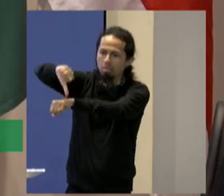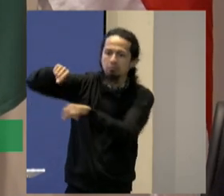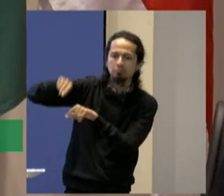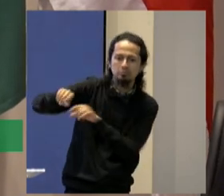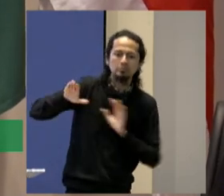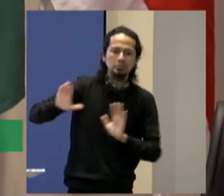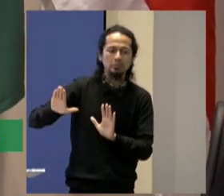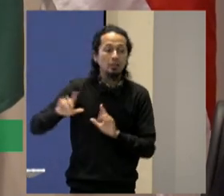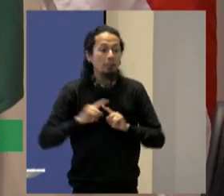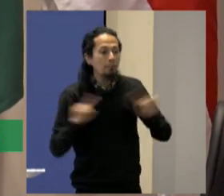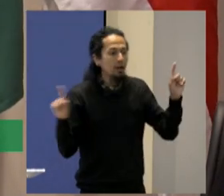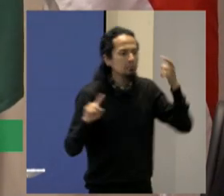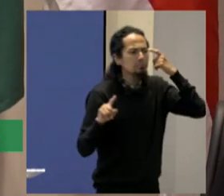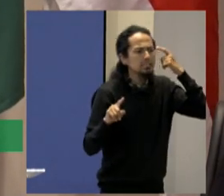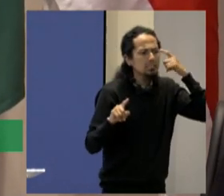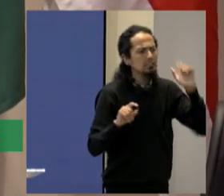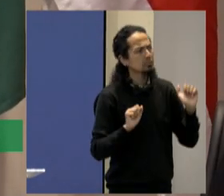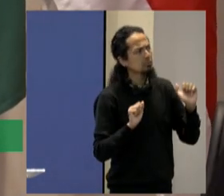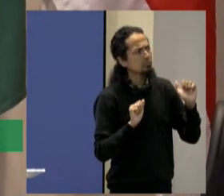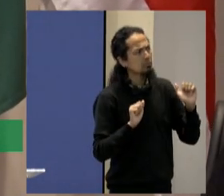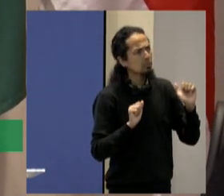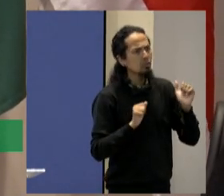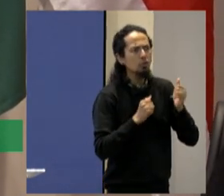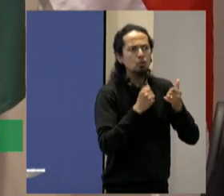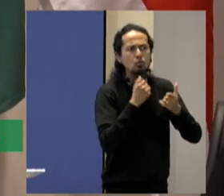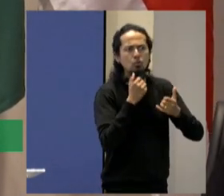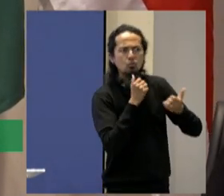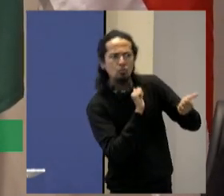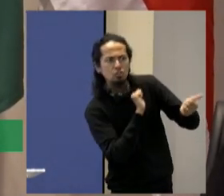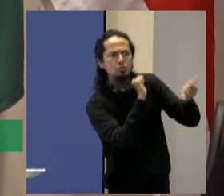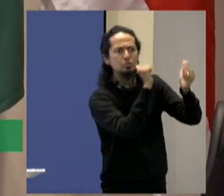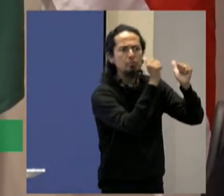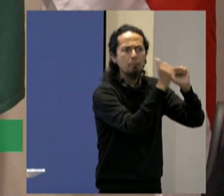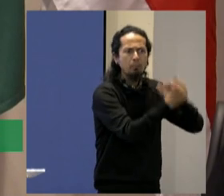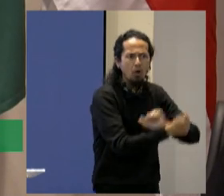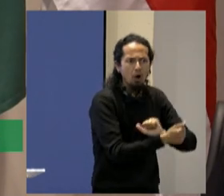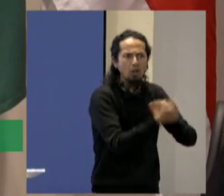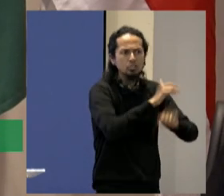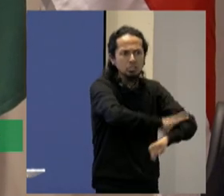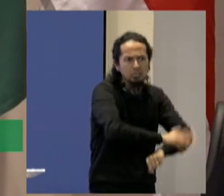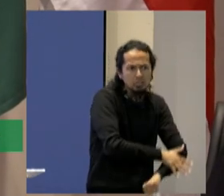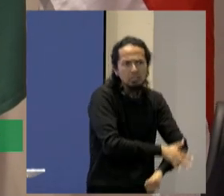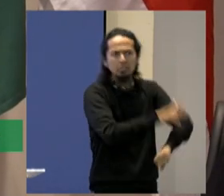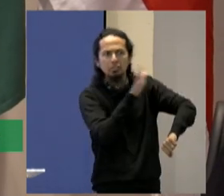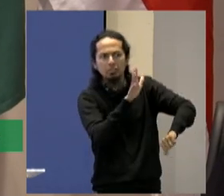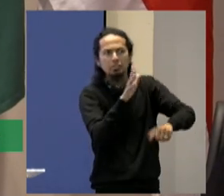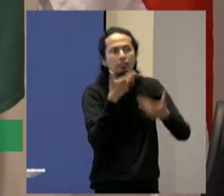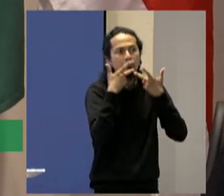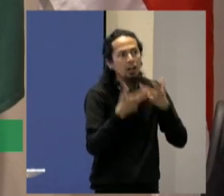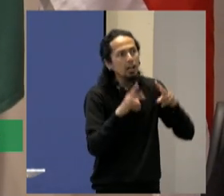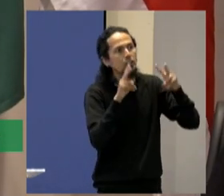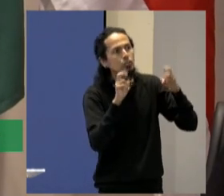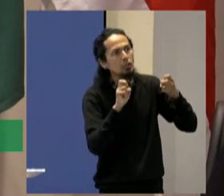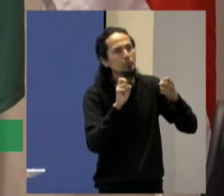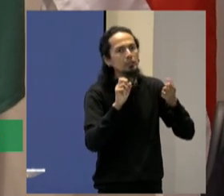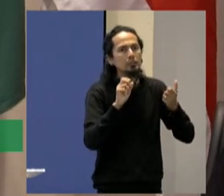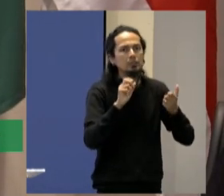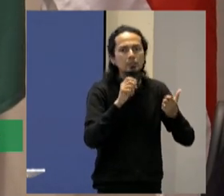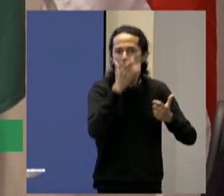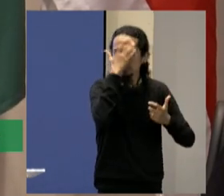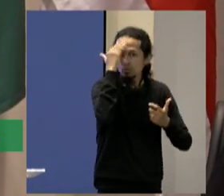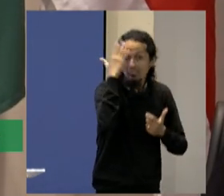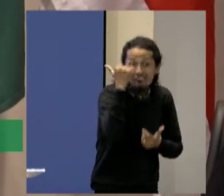Beatriz antirracista, trazendo essa ideia de esportistas negros e indígenas. E aí cada